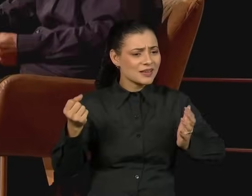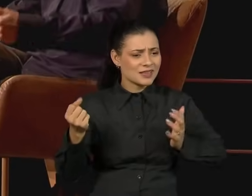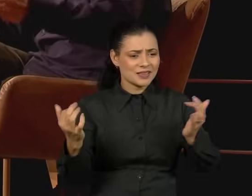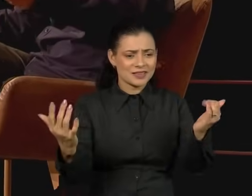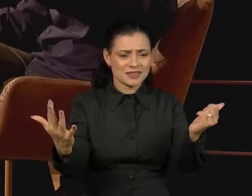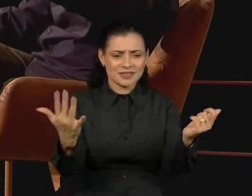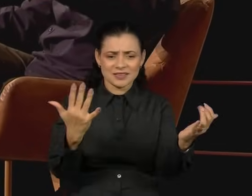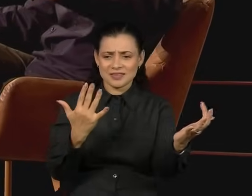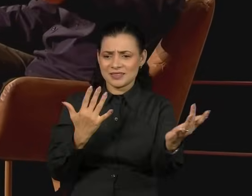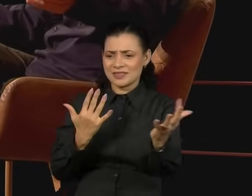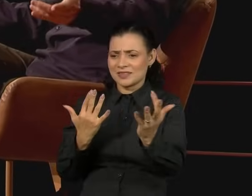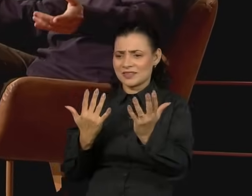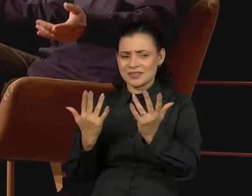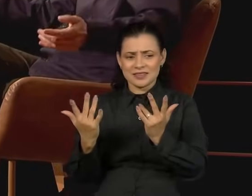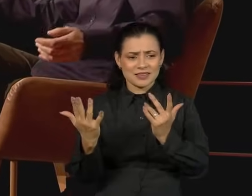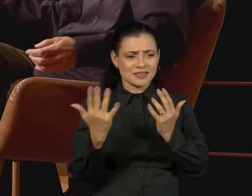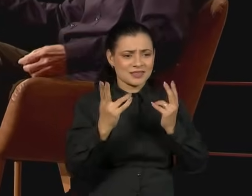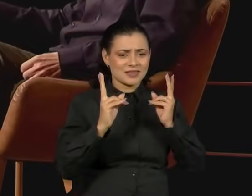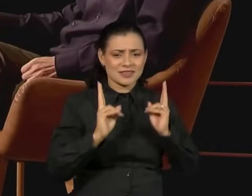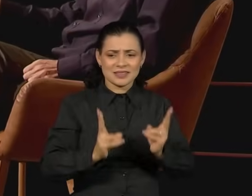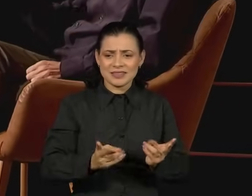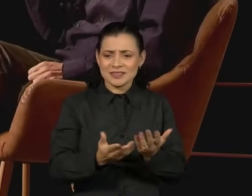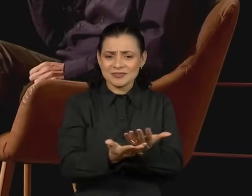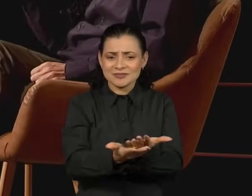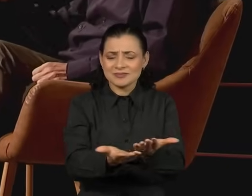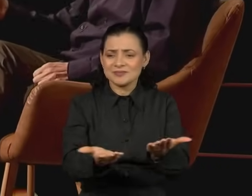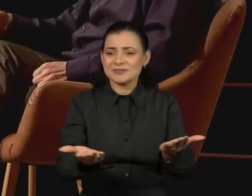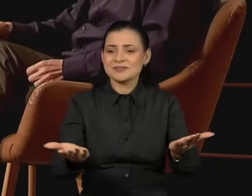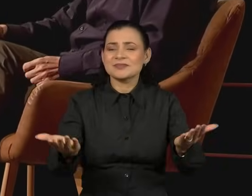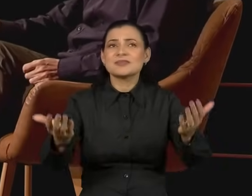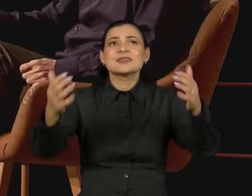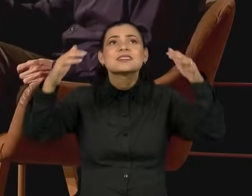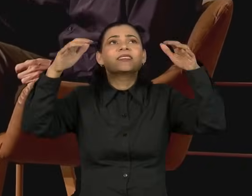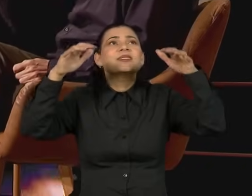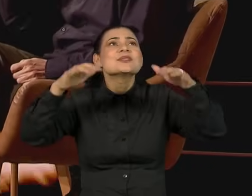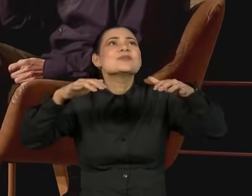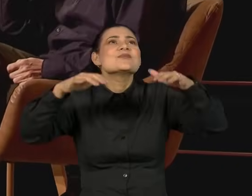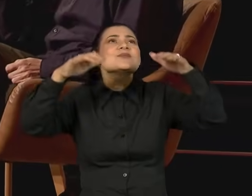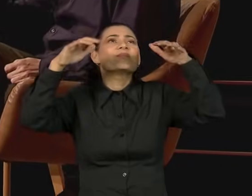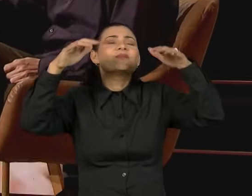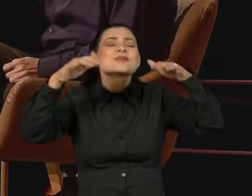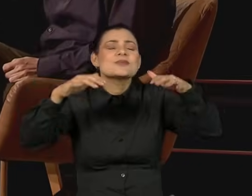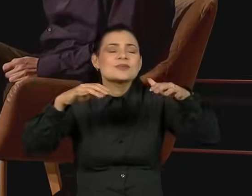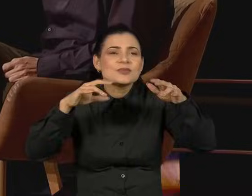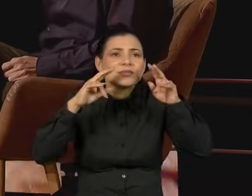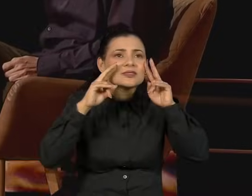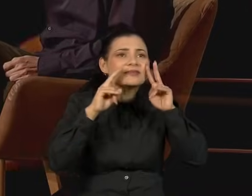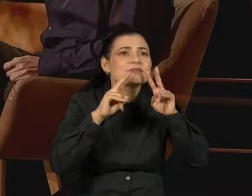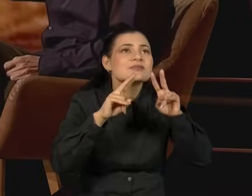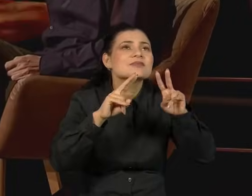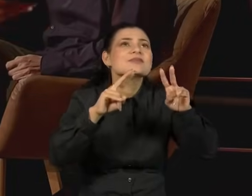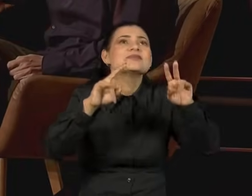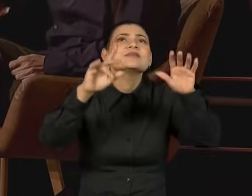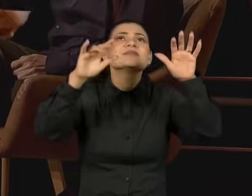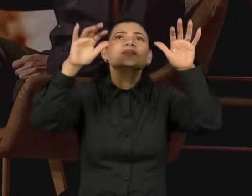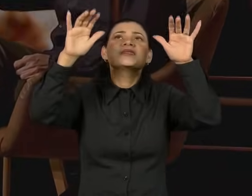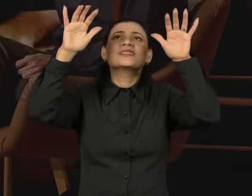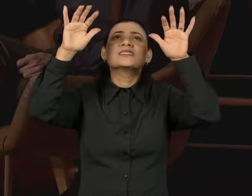sempre brancos e ricos. Garoa sai dos meus olhos.